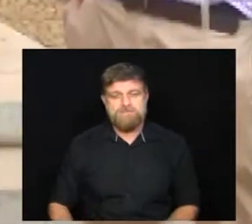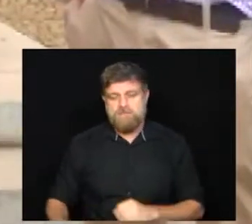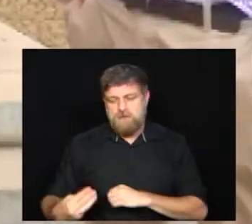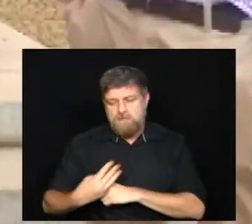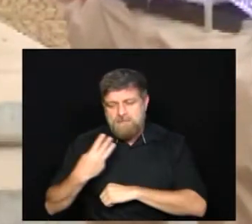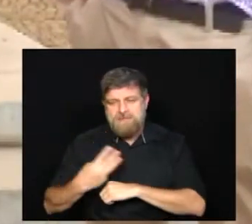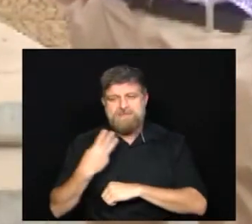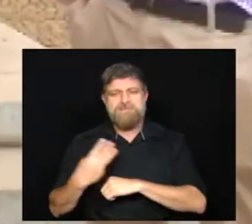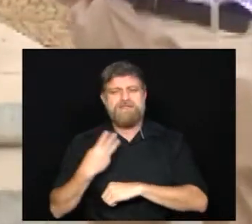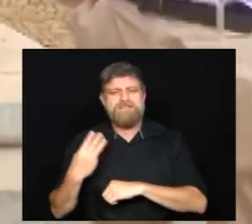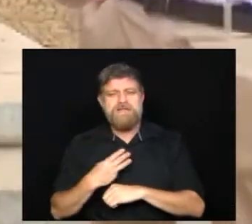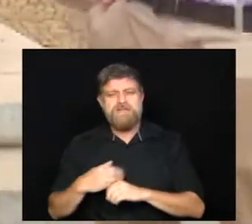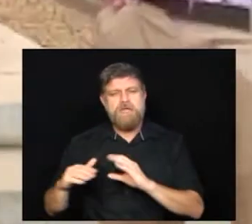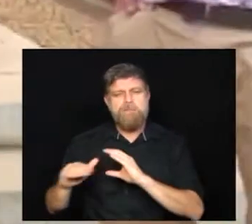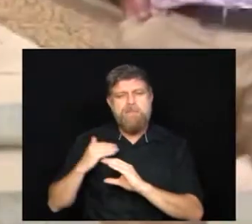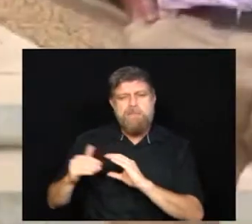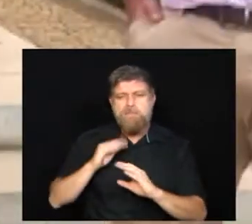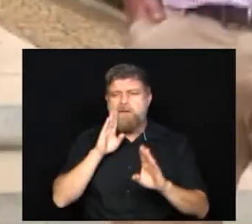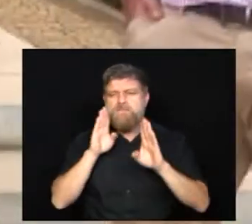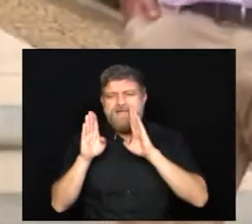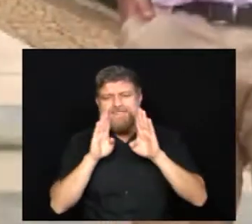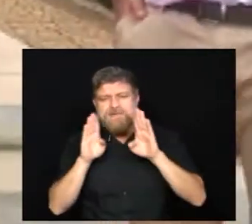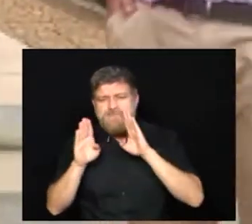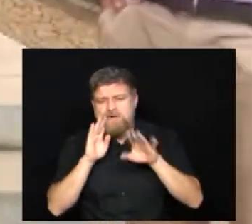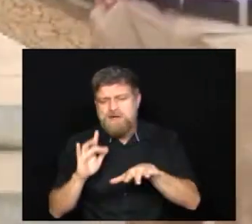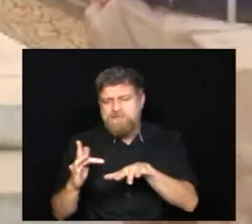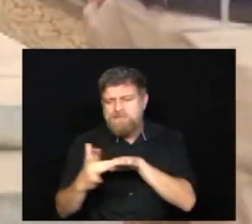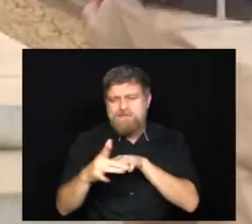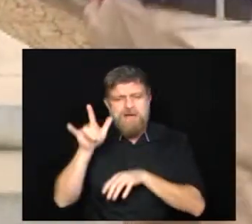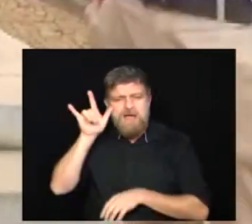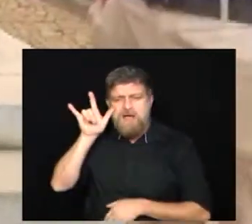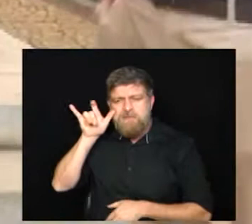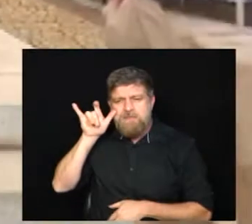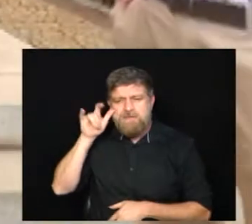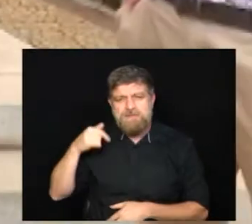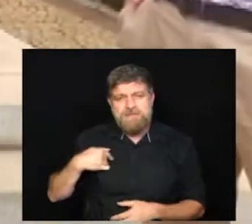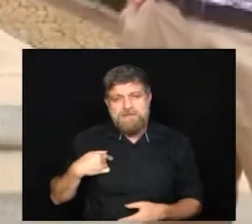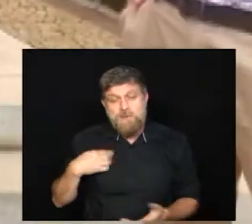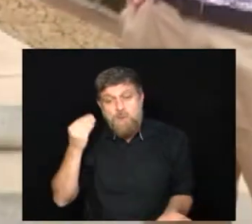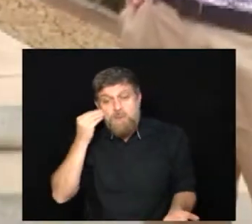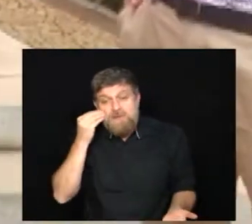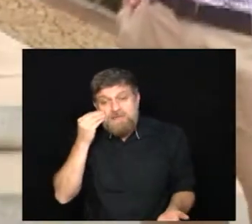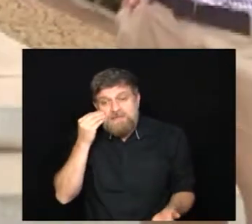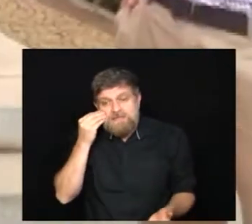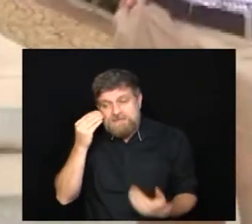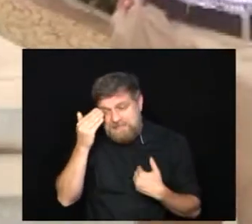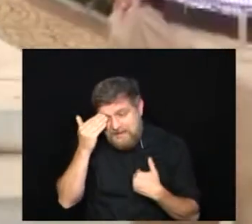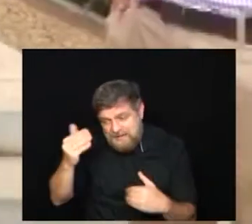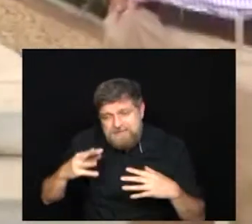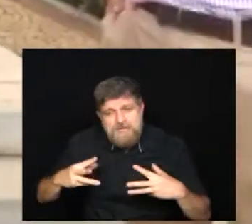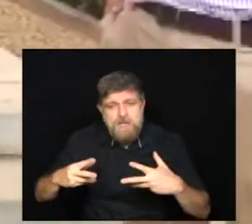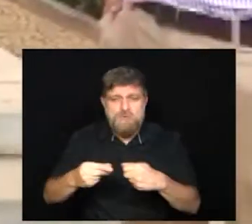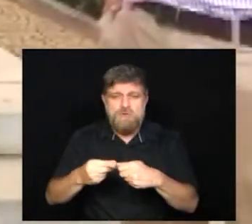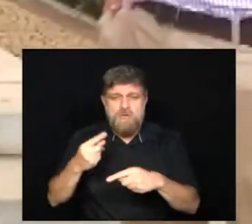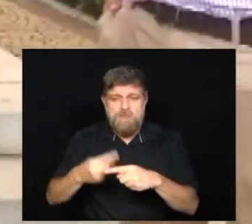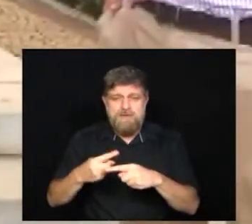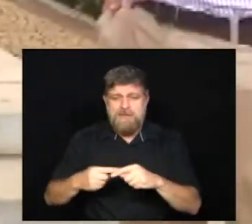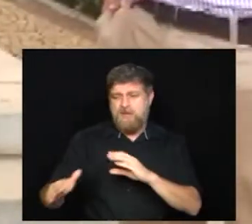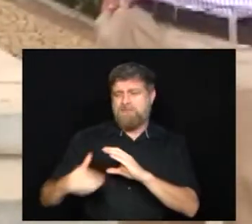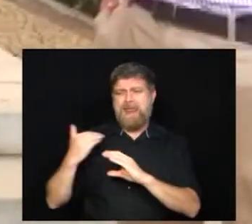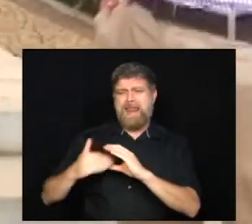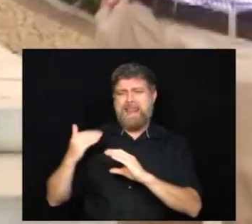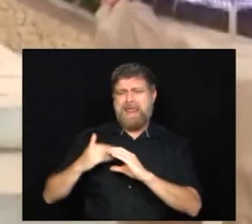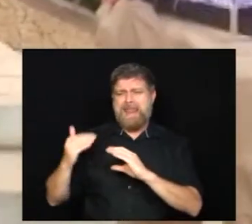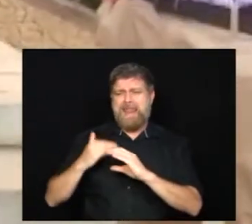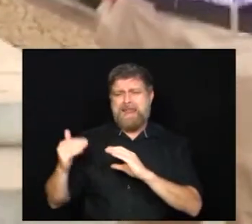mensagens no WhatsApp, no Facebook, no Instagram. Eu não tive a oportunidade de agradecer a todos, porque foram milhares de